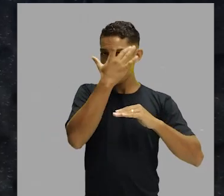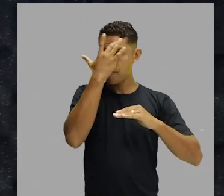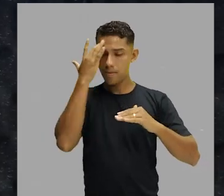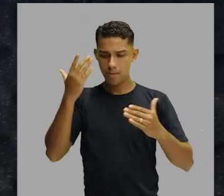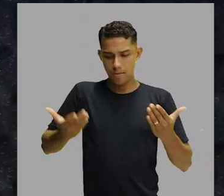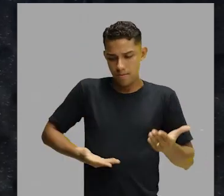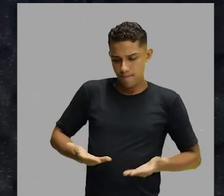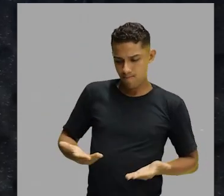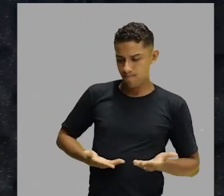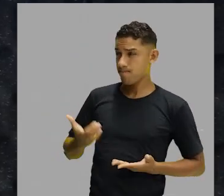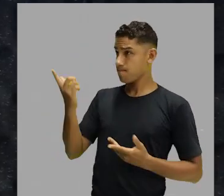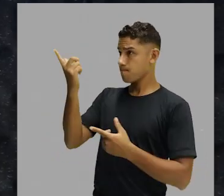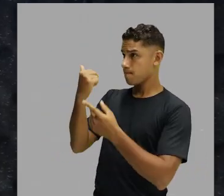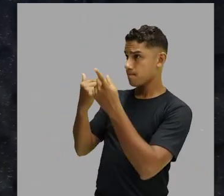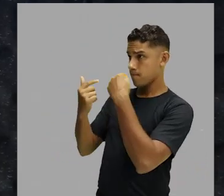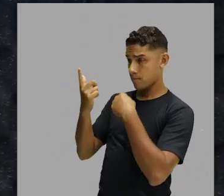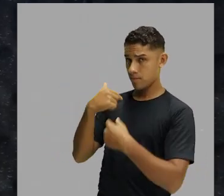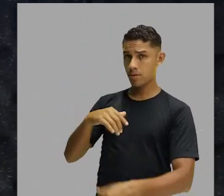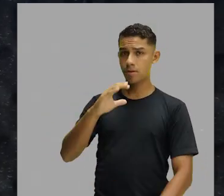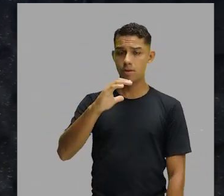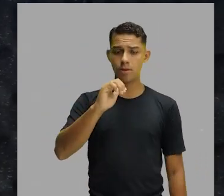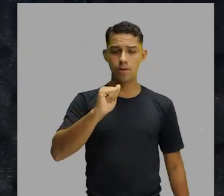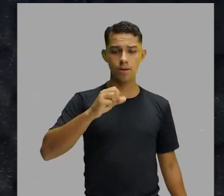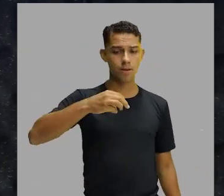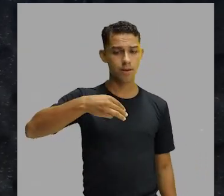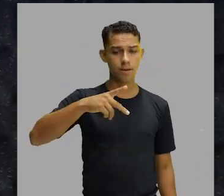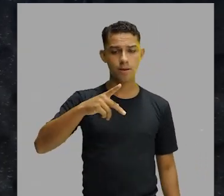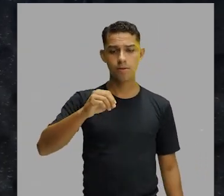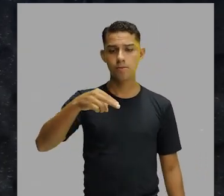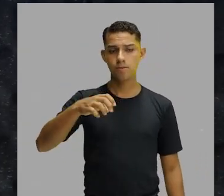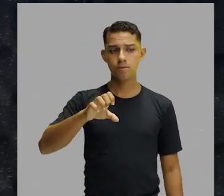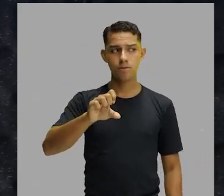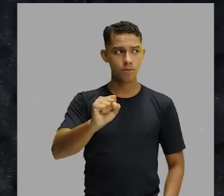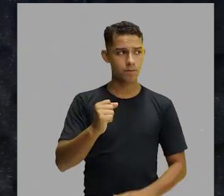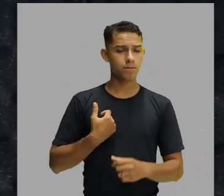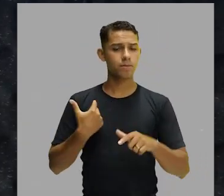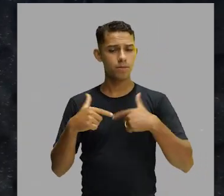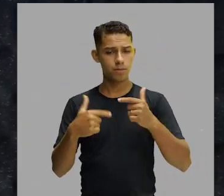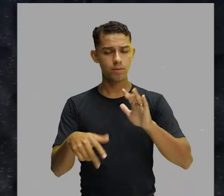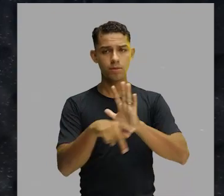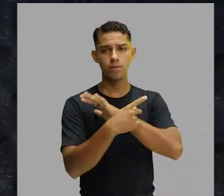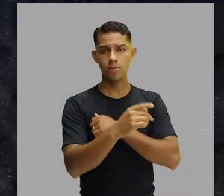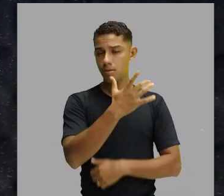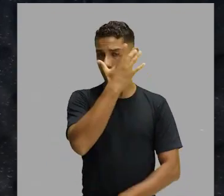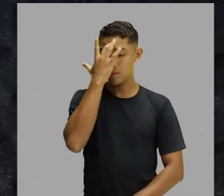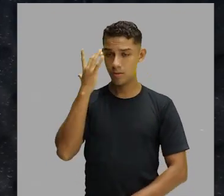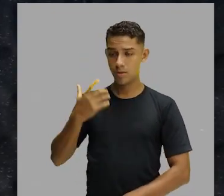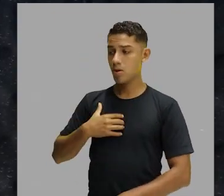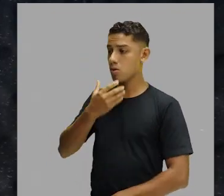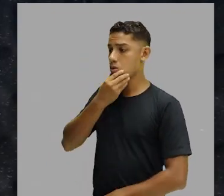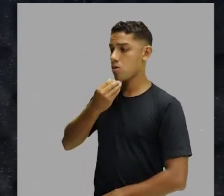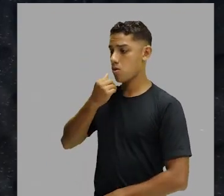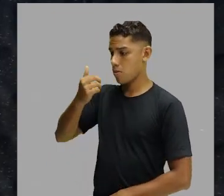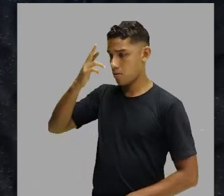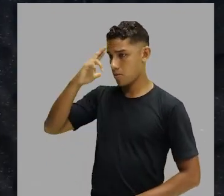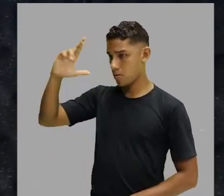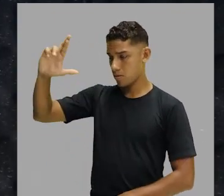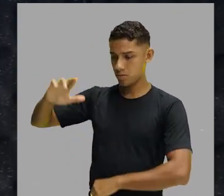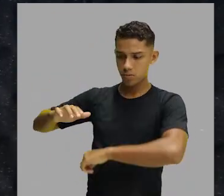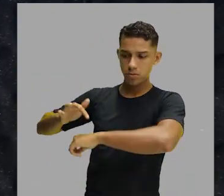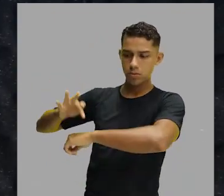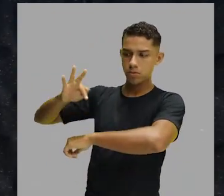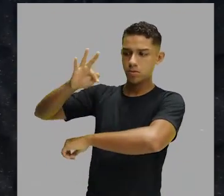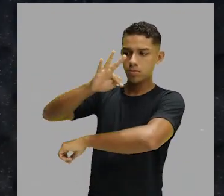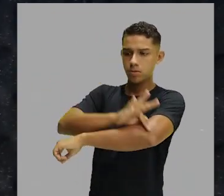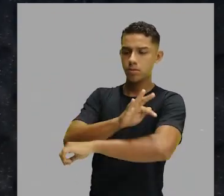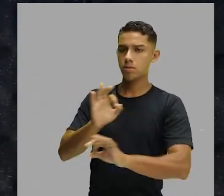para os senhores feudais. Não havia espaço para eles nas escolas. Os ensinamentos sempre eram destinados